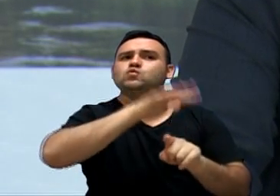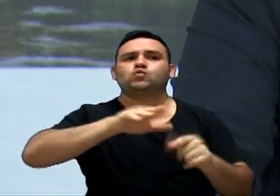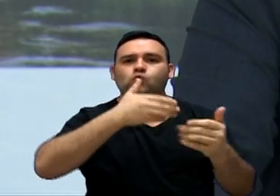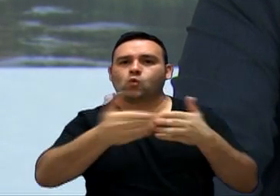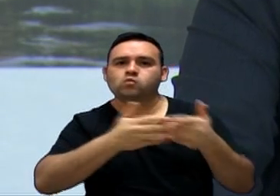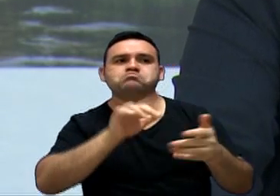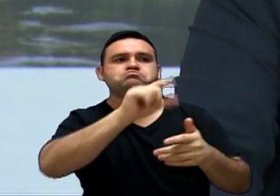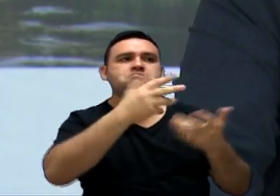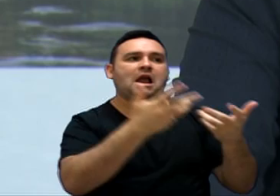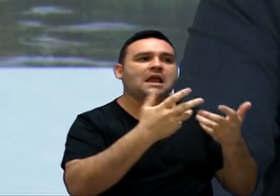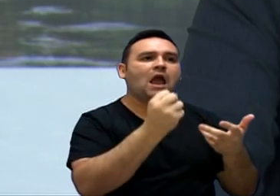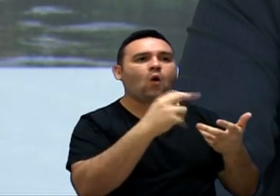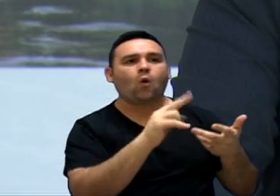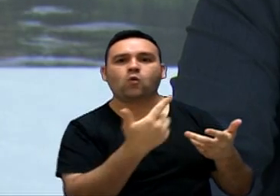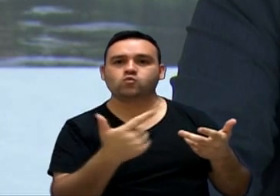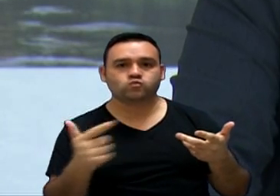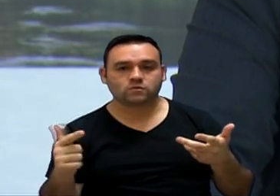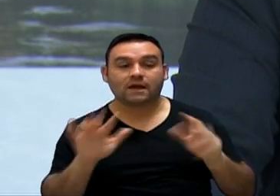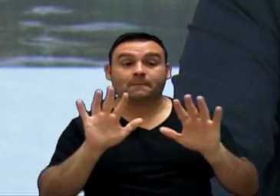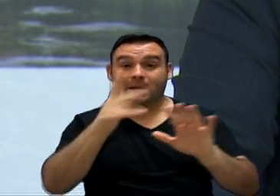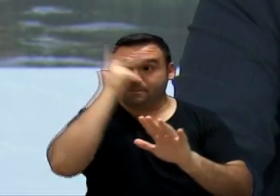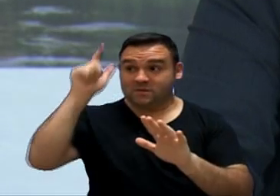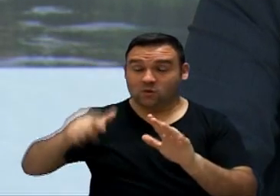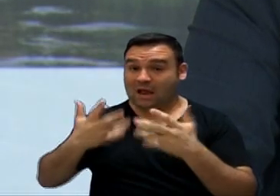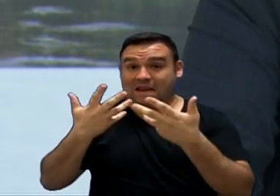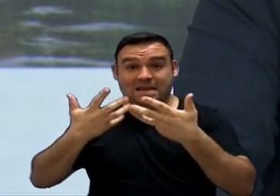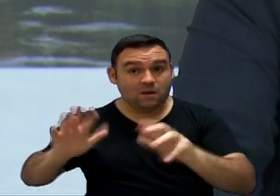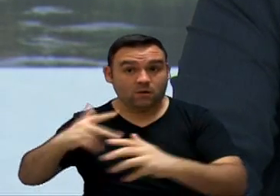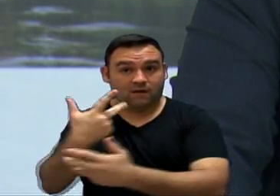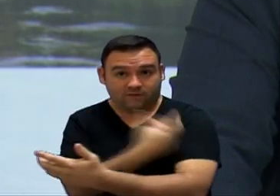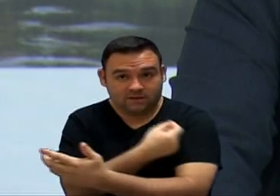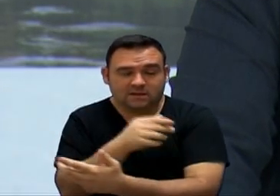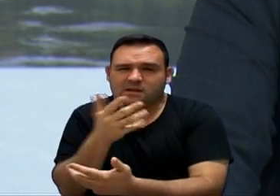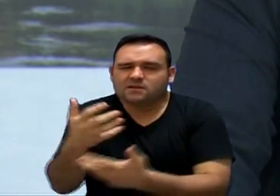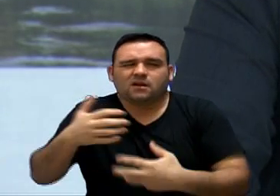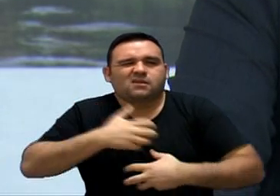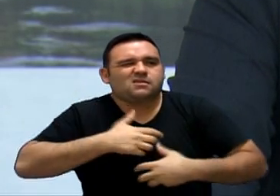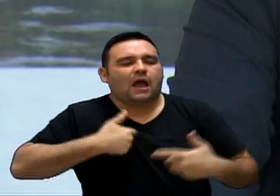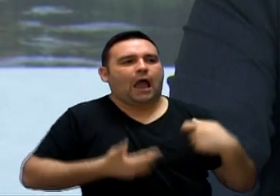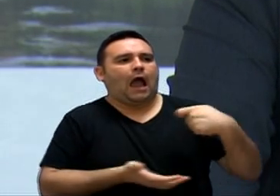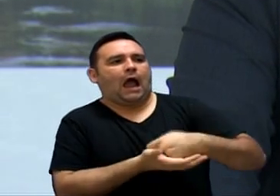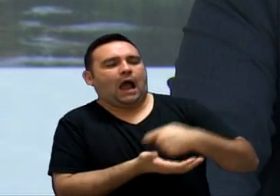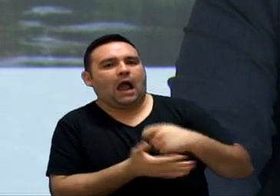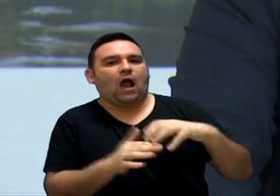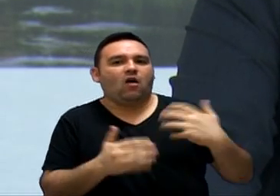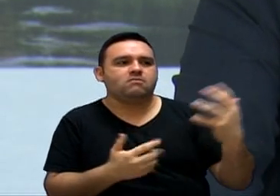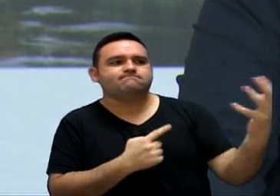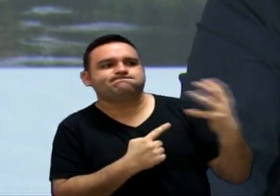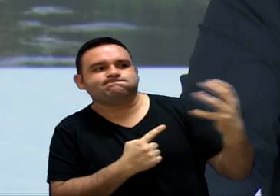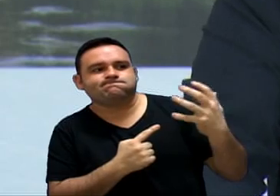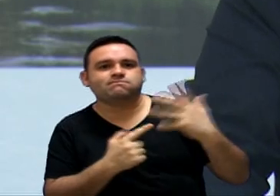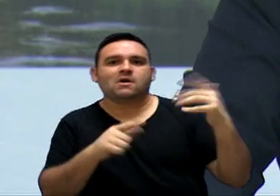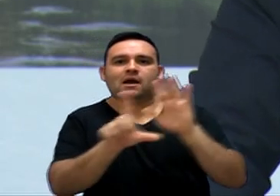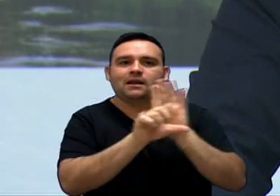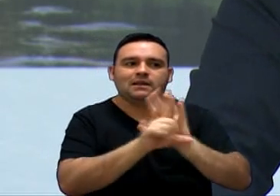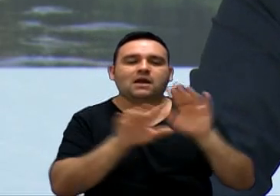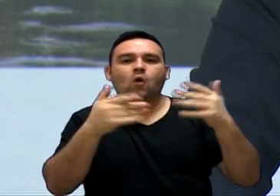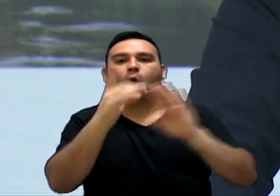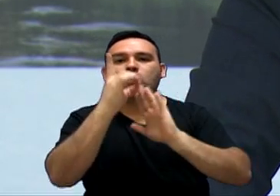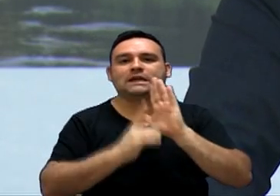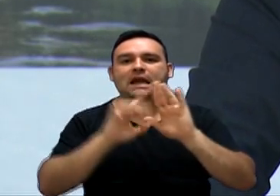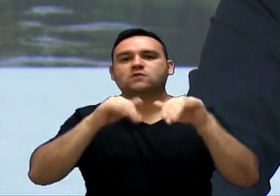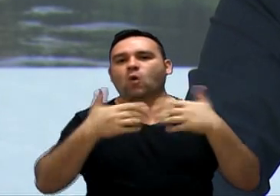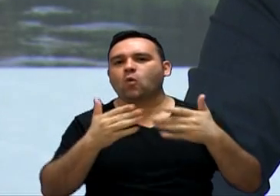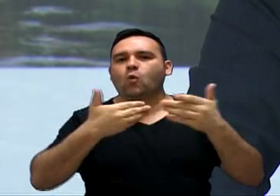todos. E aqueles que optaram por não tomar a vacina não se sentirão obrigados ou coagidos por lei municipal ou decreto